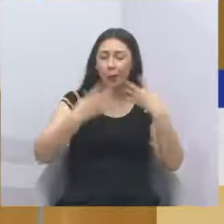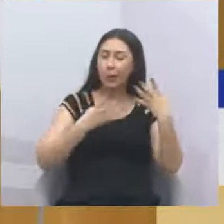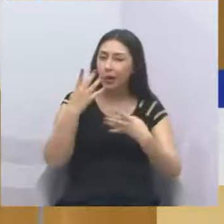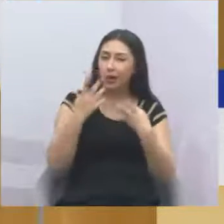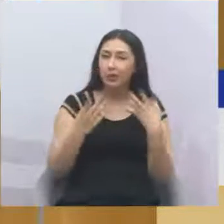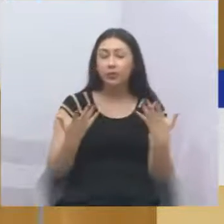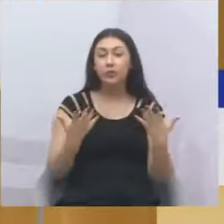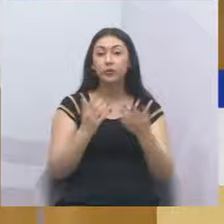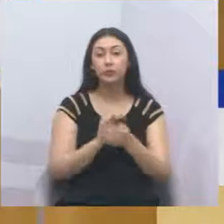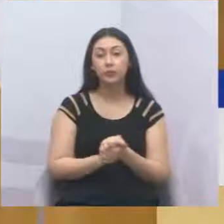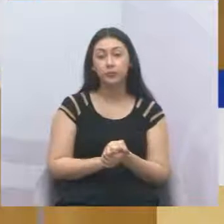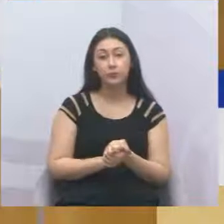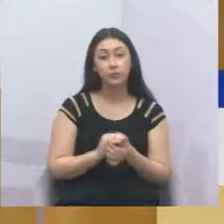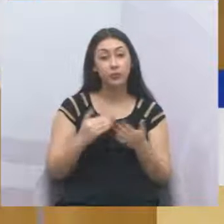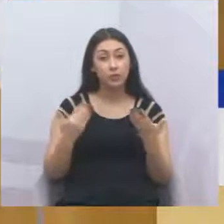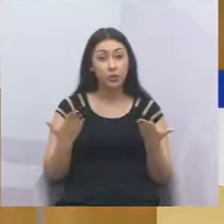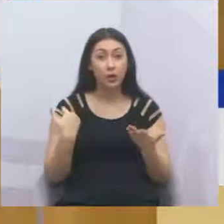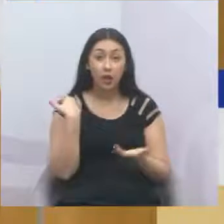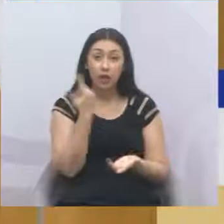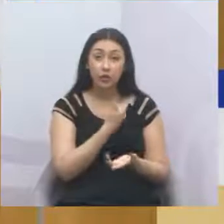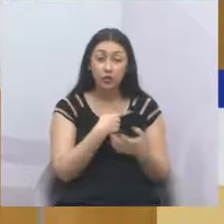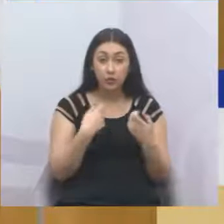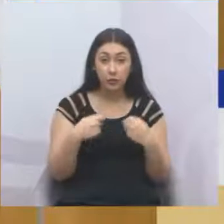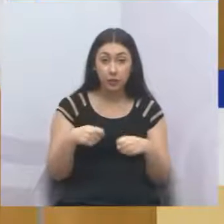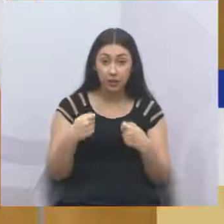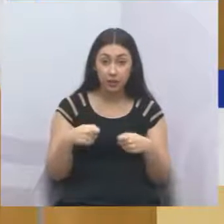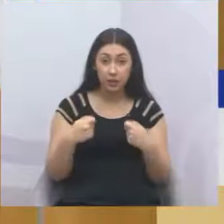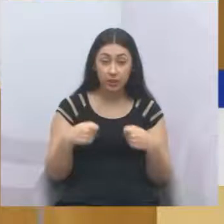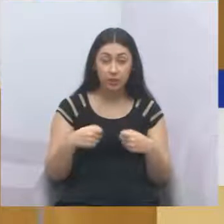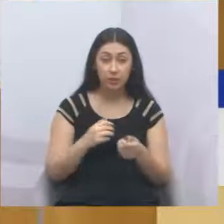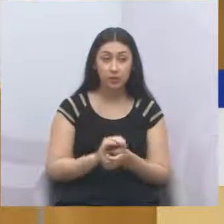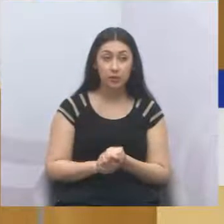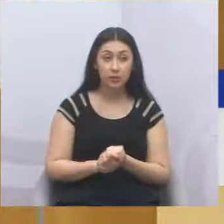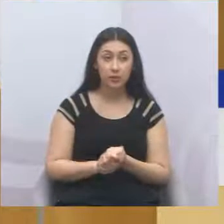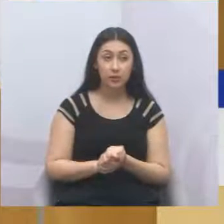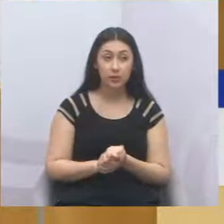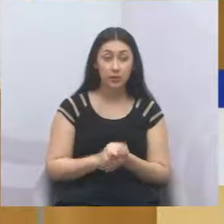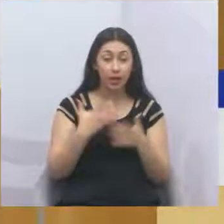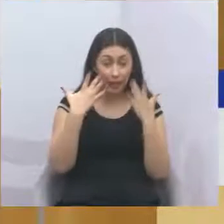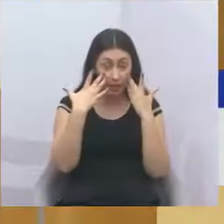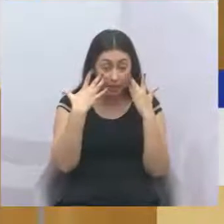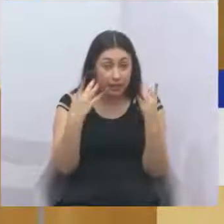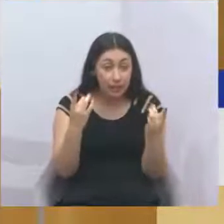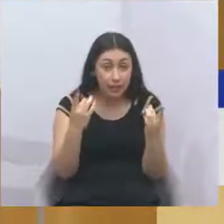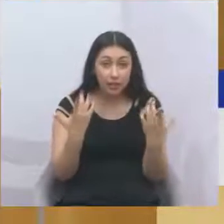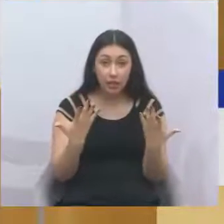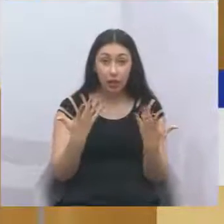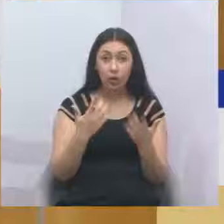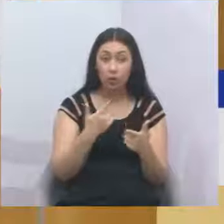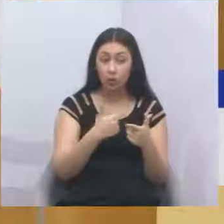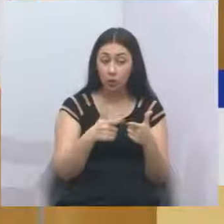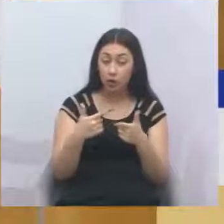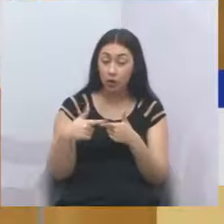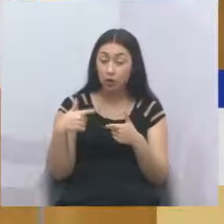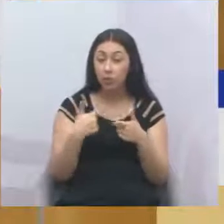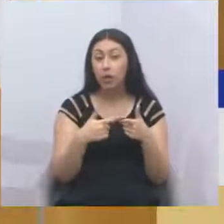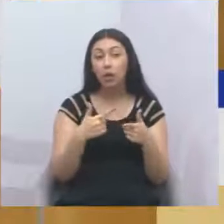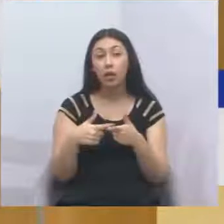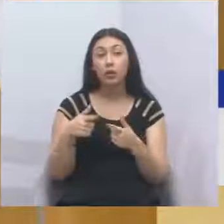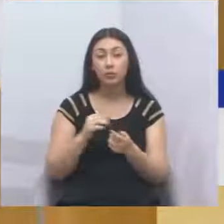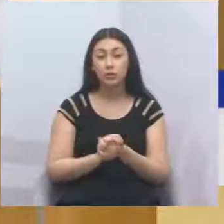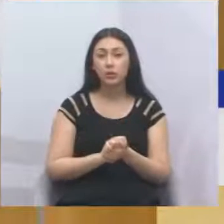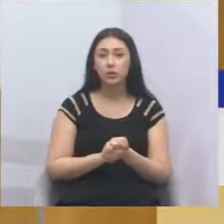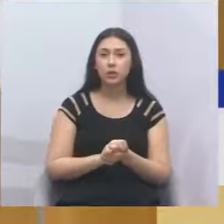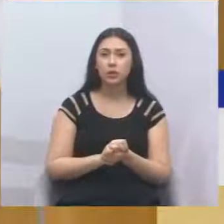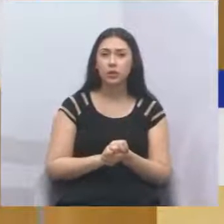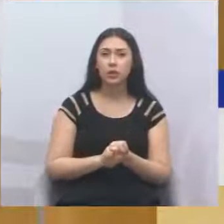atrapalhando. Então, nós precisamos nos atentar mais a essas questões. É